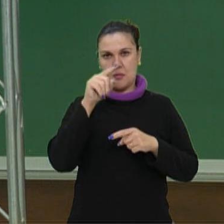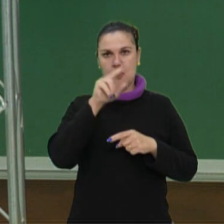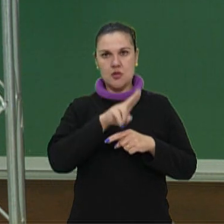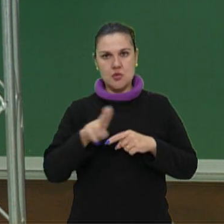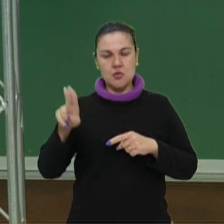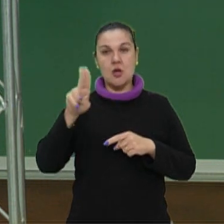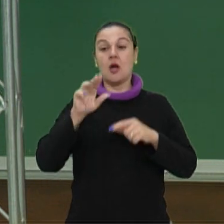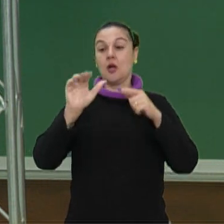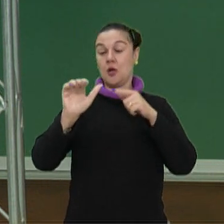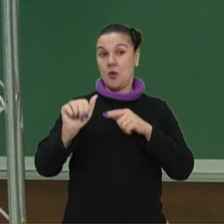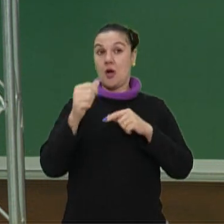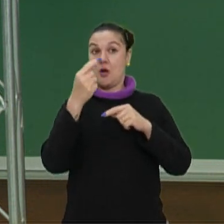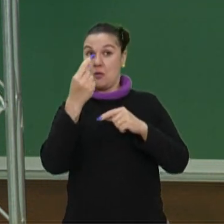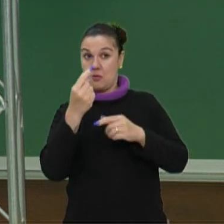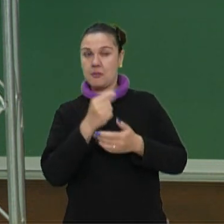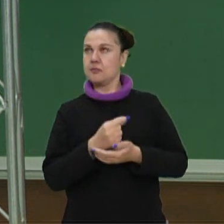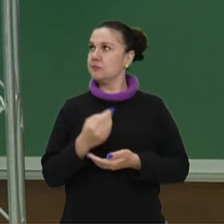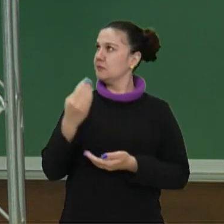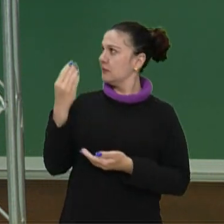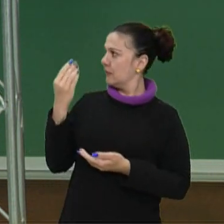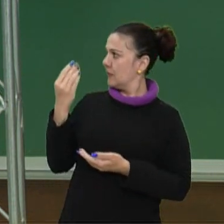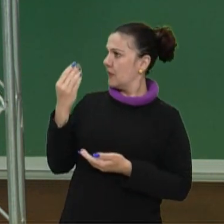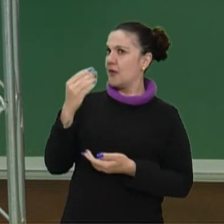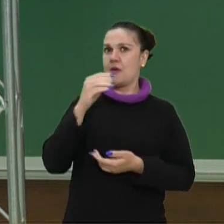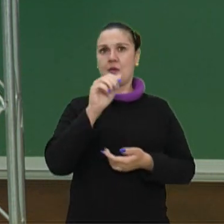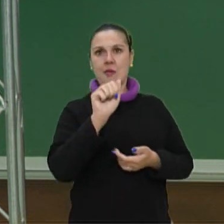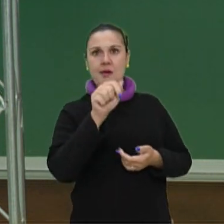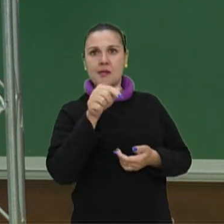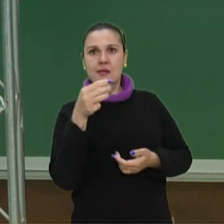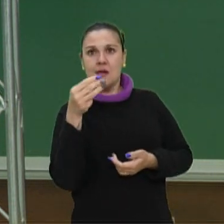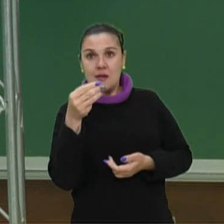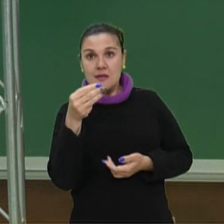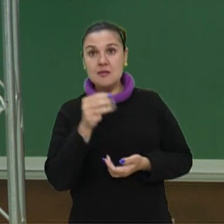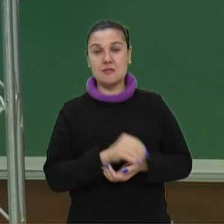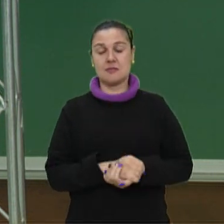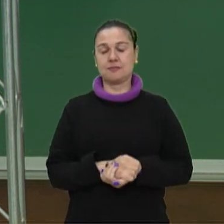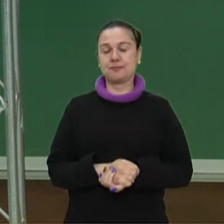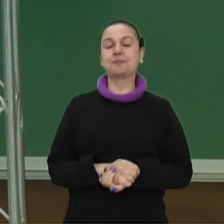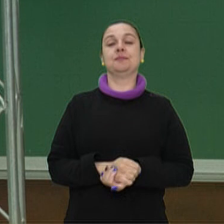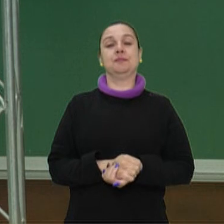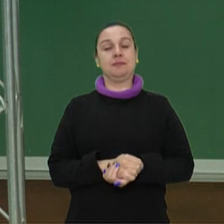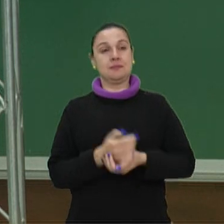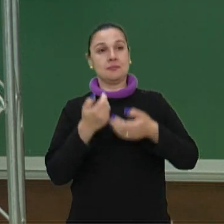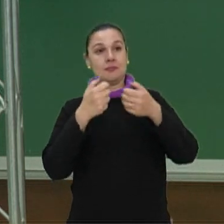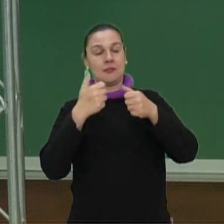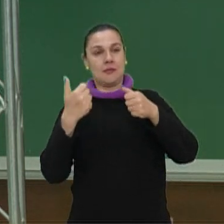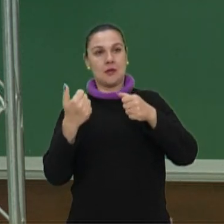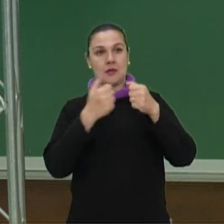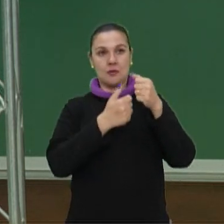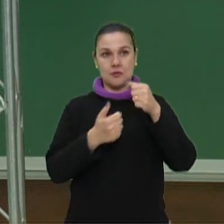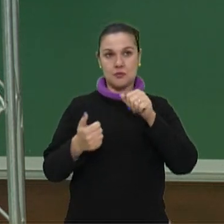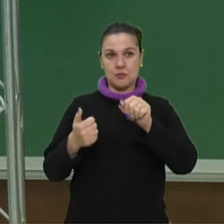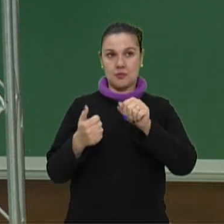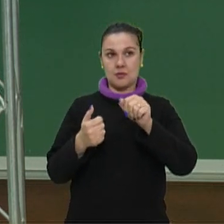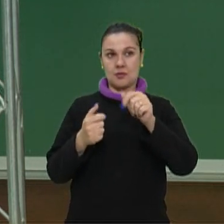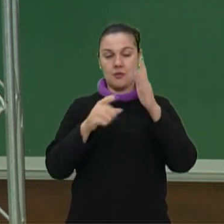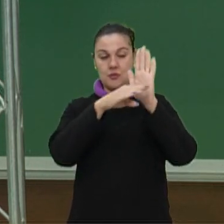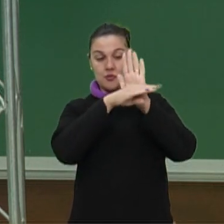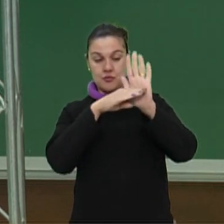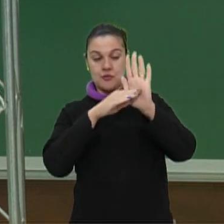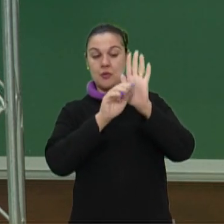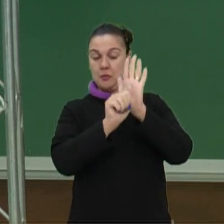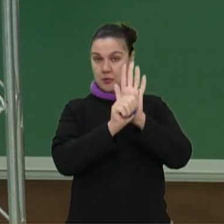por a igual a 1, né? E nesse caso, a vale 3, né? Então eu teria que ter um sobre a lá, né? Dividir por a,